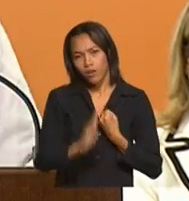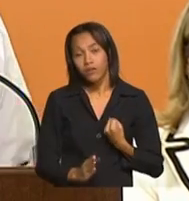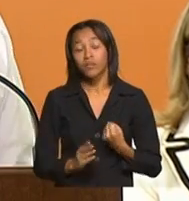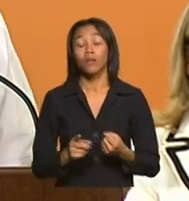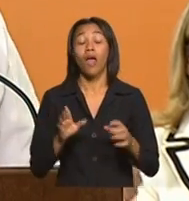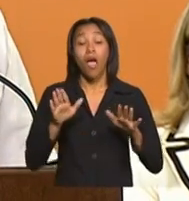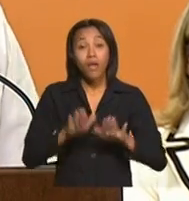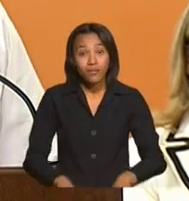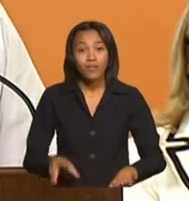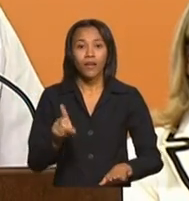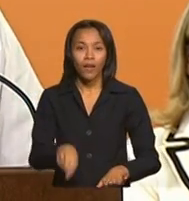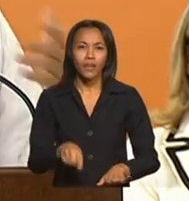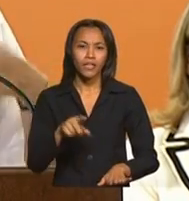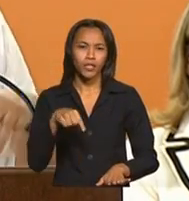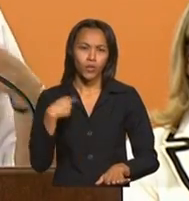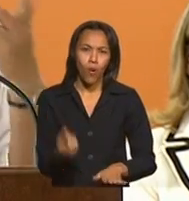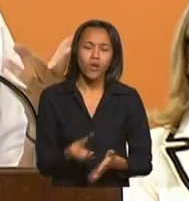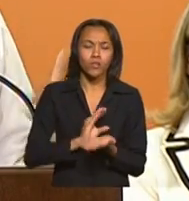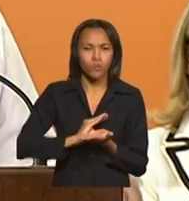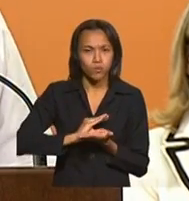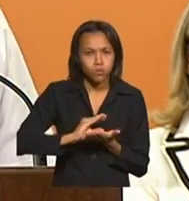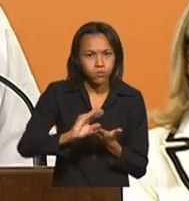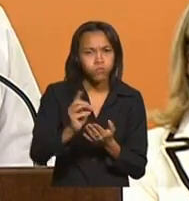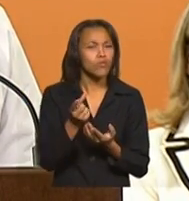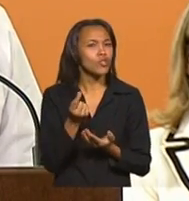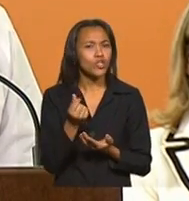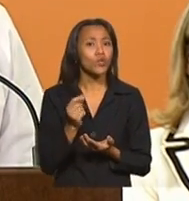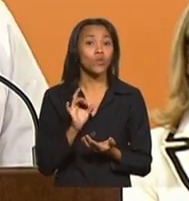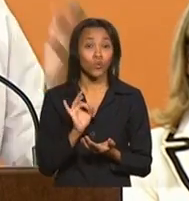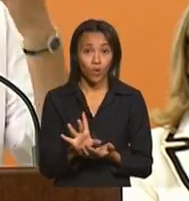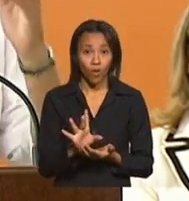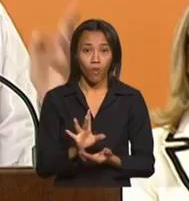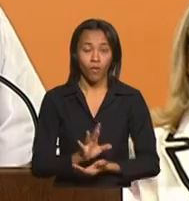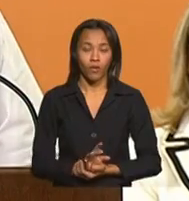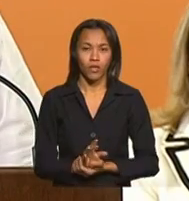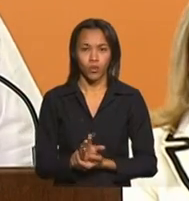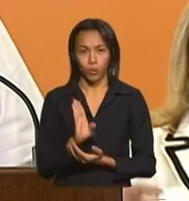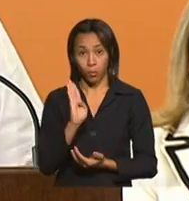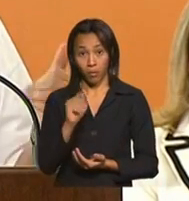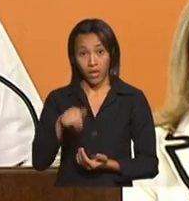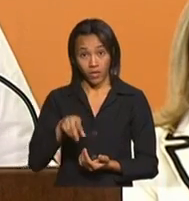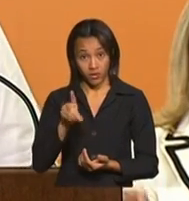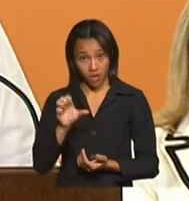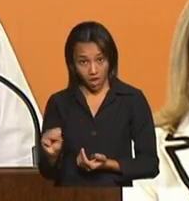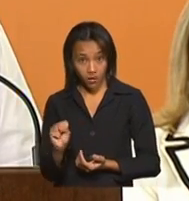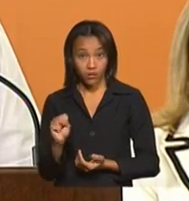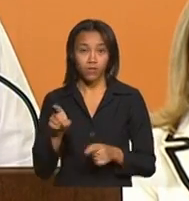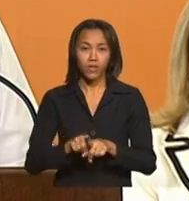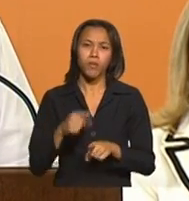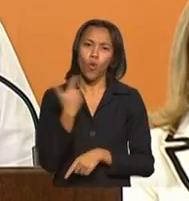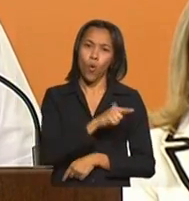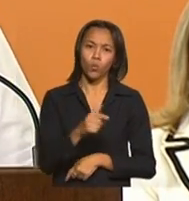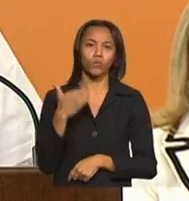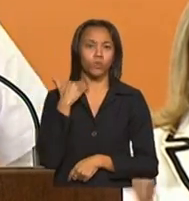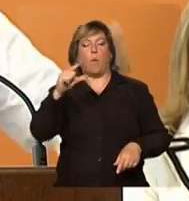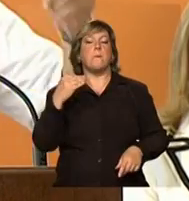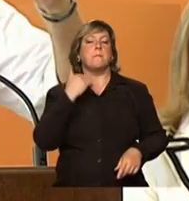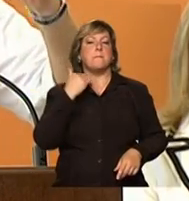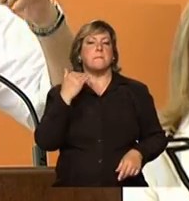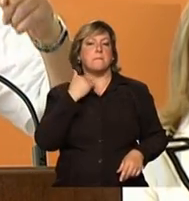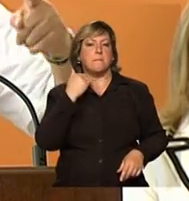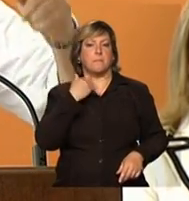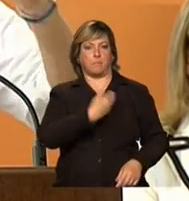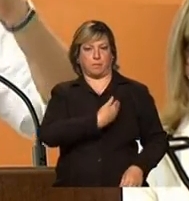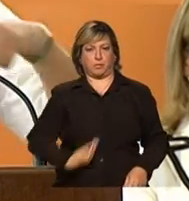que colocamos de orçamento, não só de financiamento do BNDES e dos demais bancos públicos brasileiros,